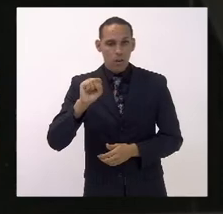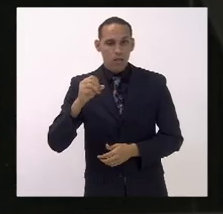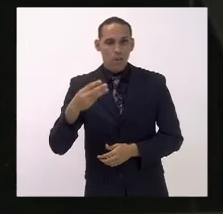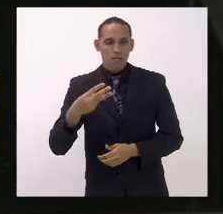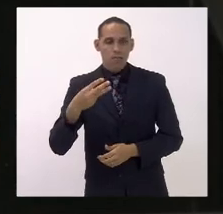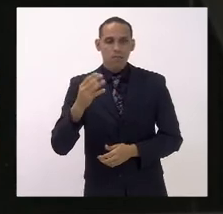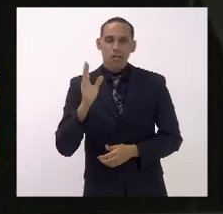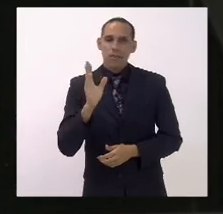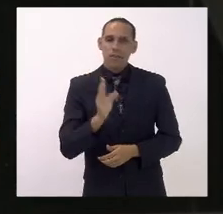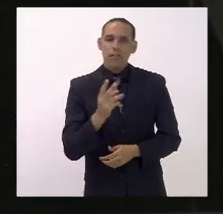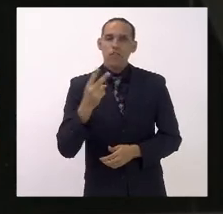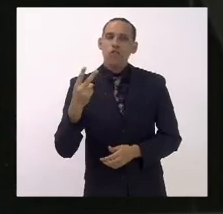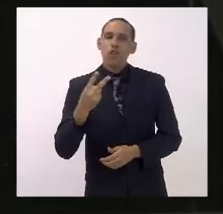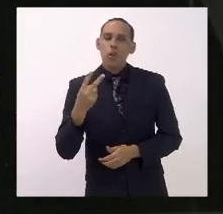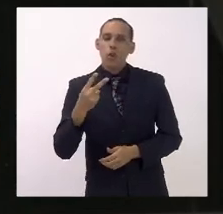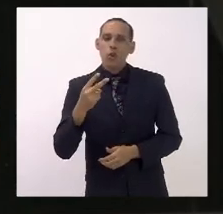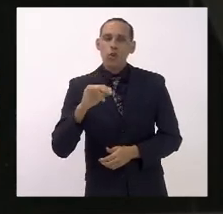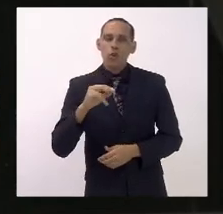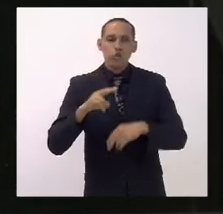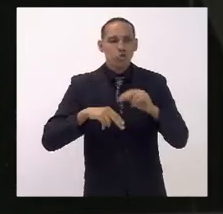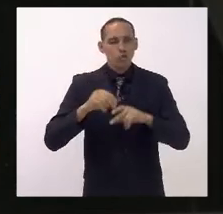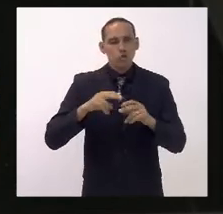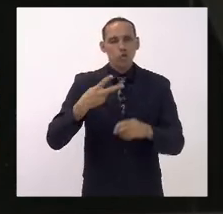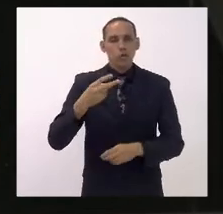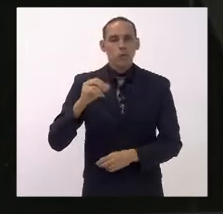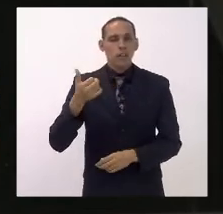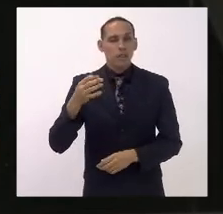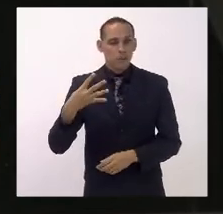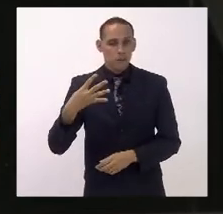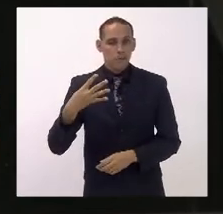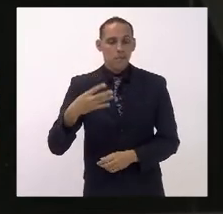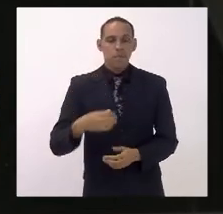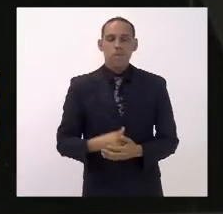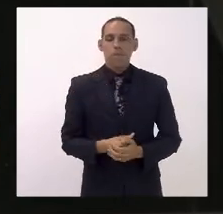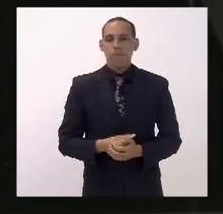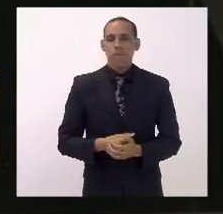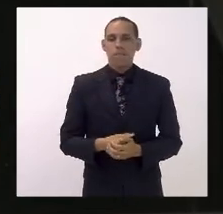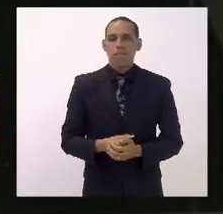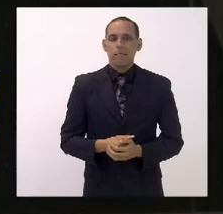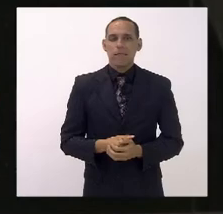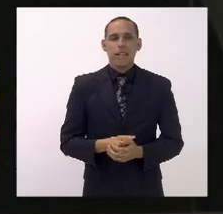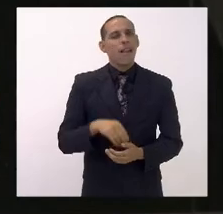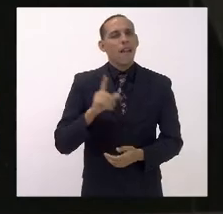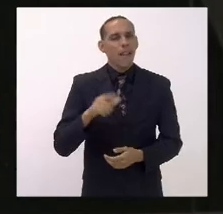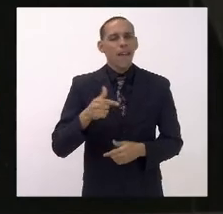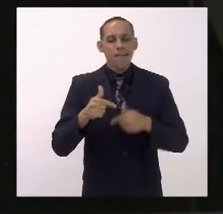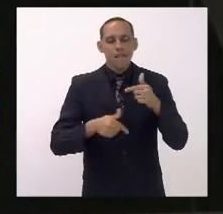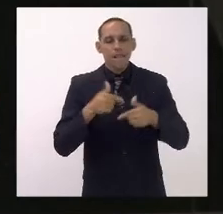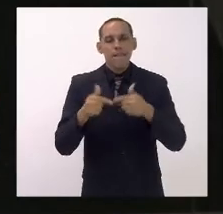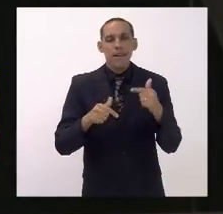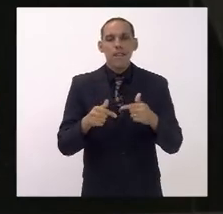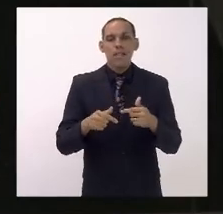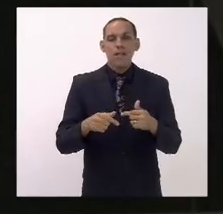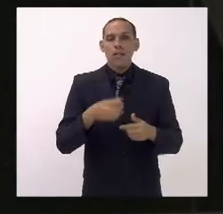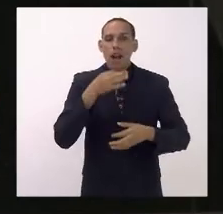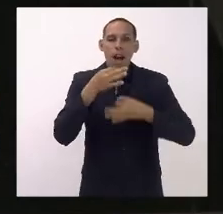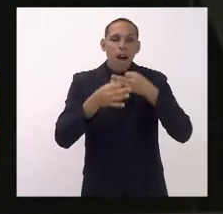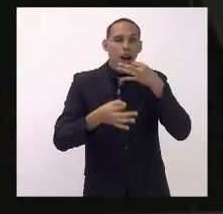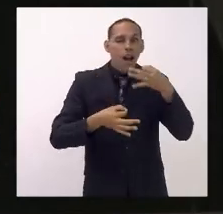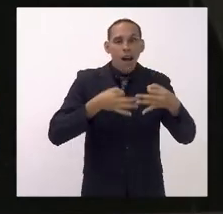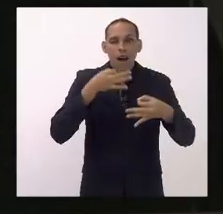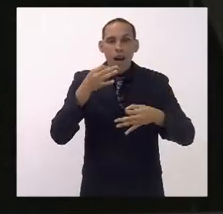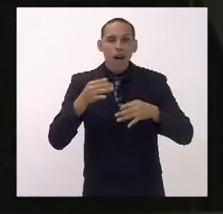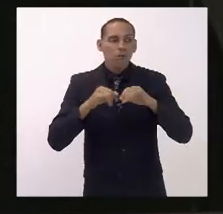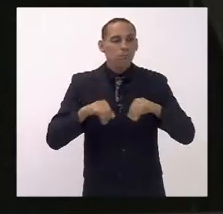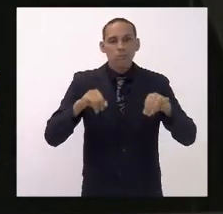12.983, de 2 de junho de 2014, que fala dos serviços de alerta. No município, no